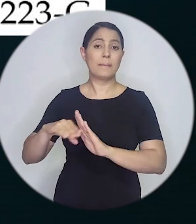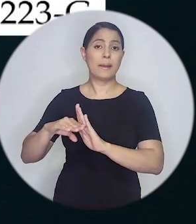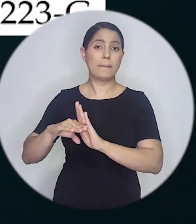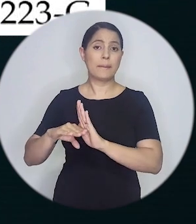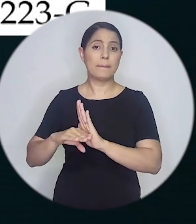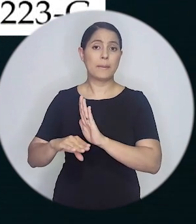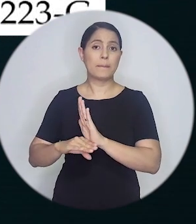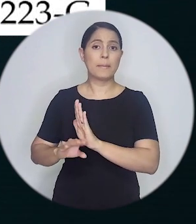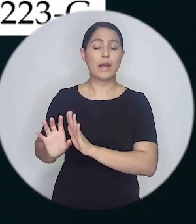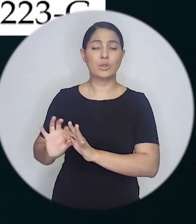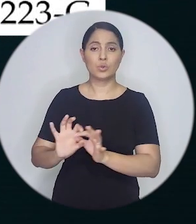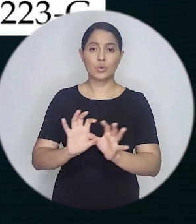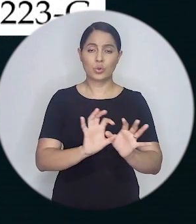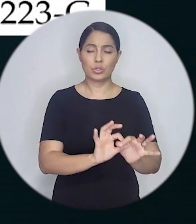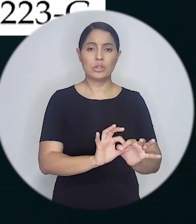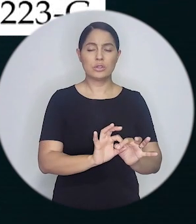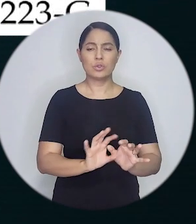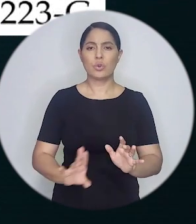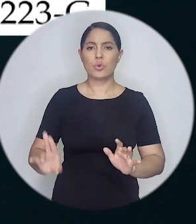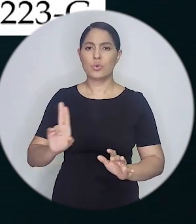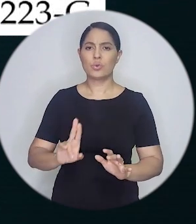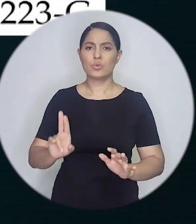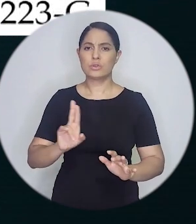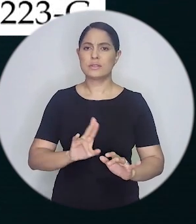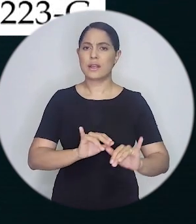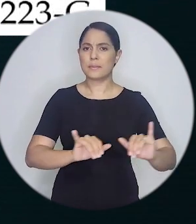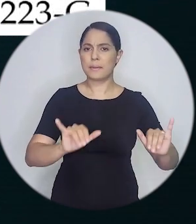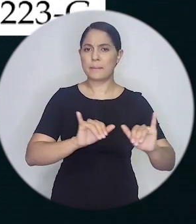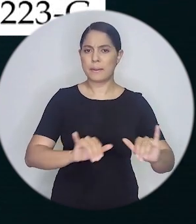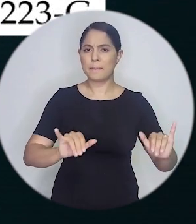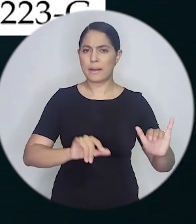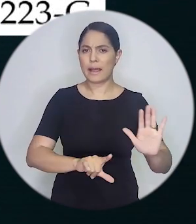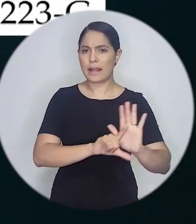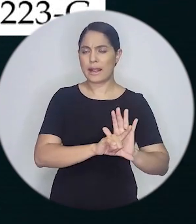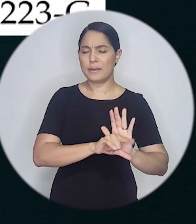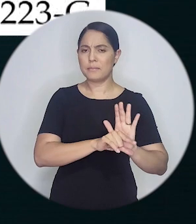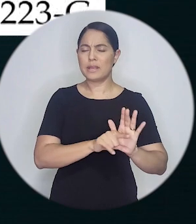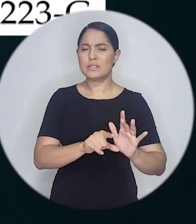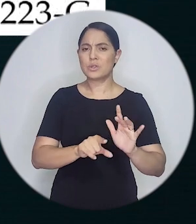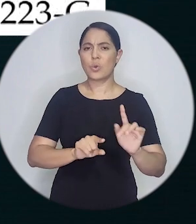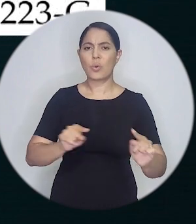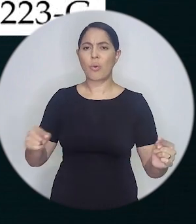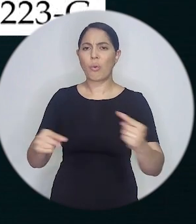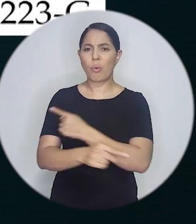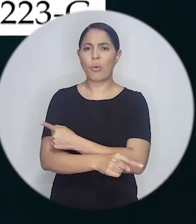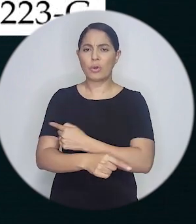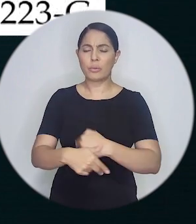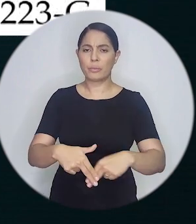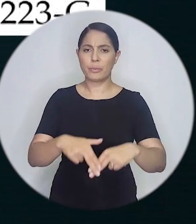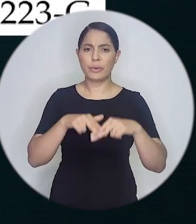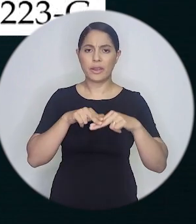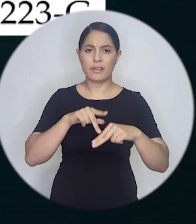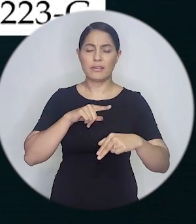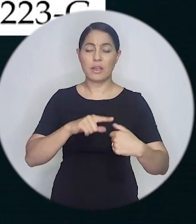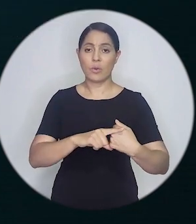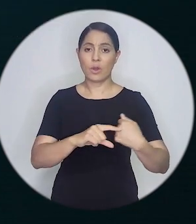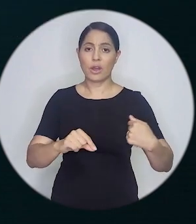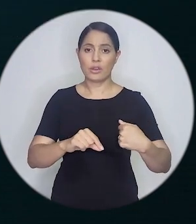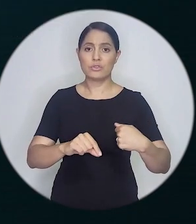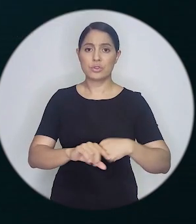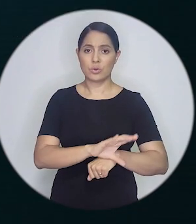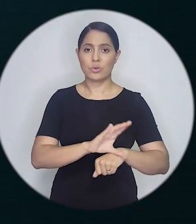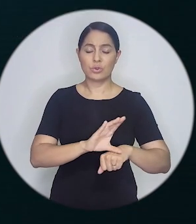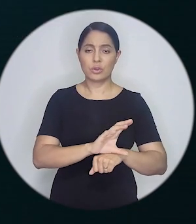critério relativamente semelhante ao que era utilizado pela lei de imprensa, contrariava